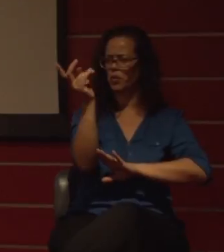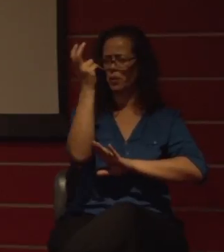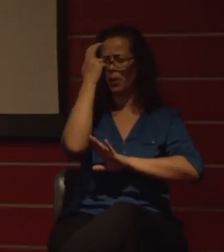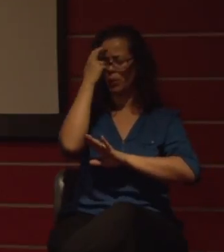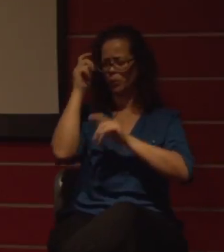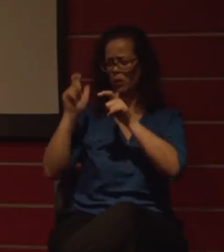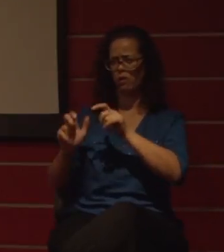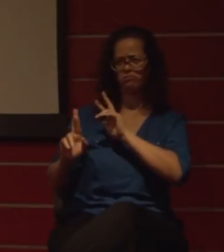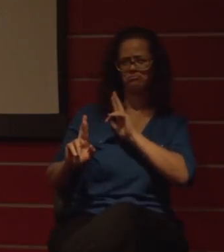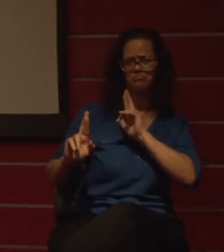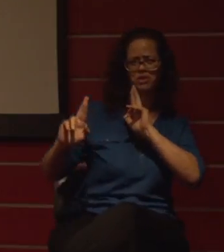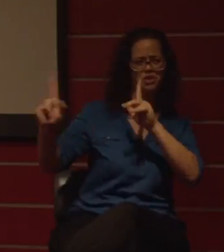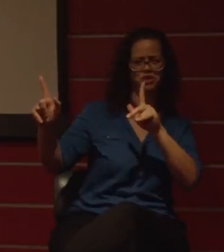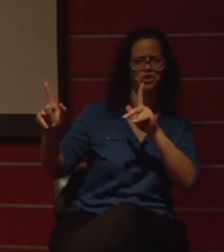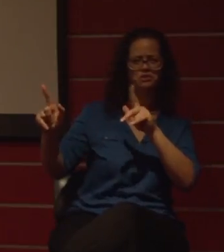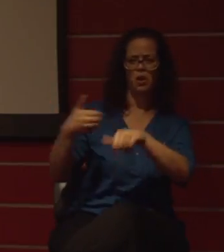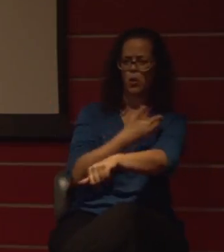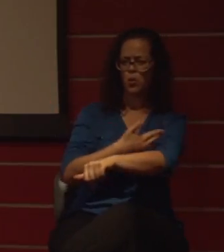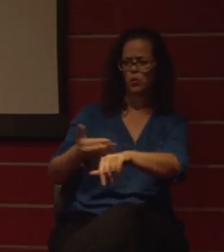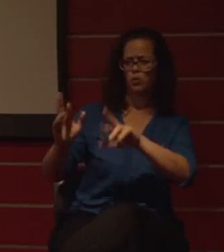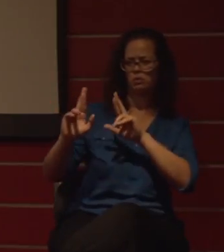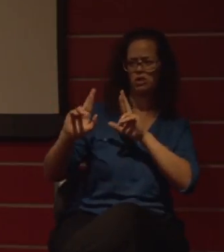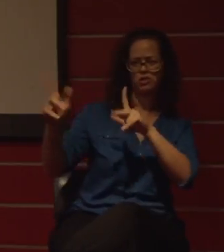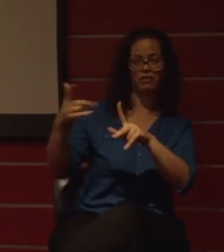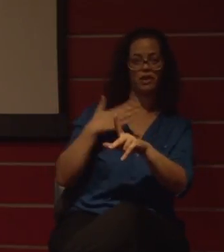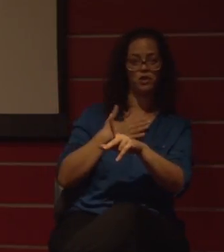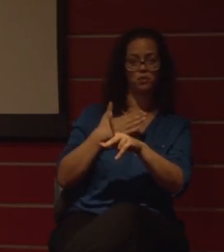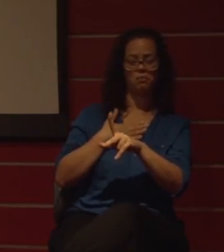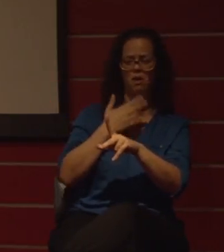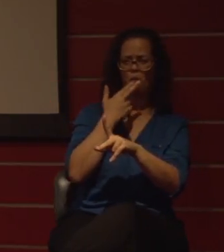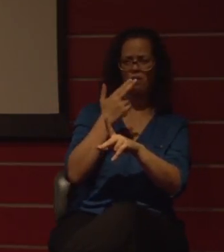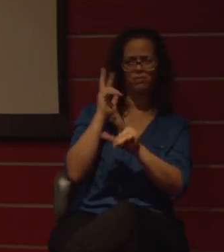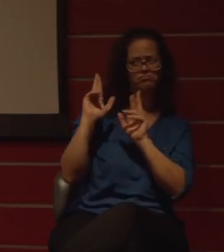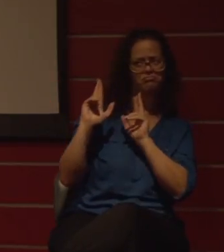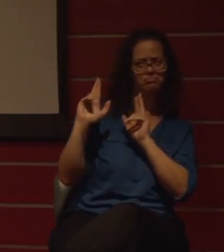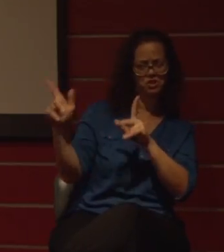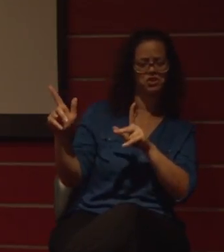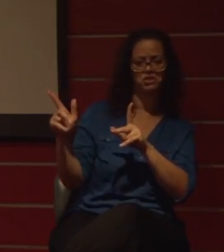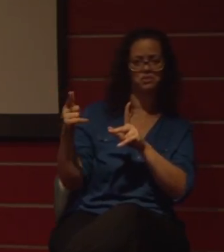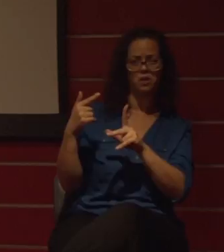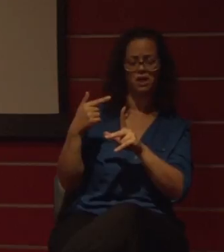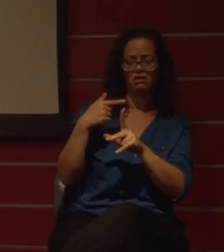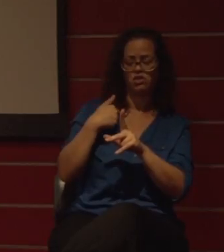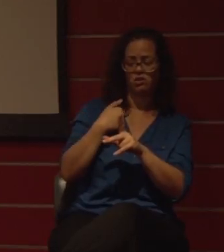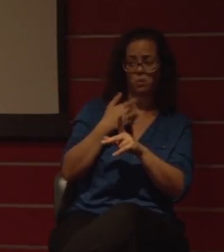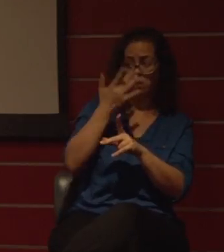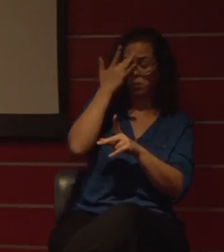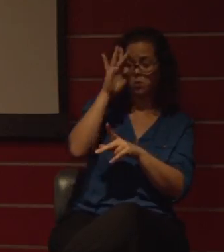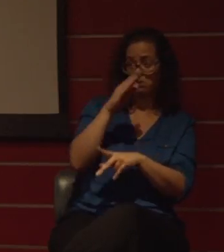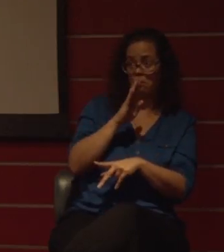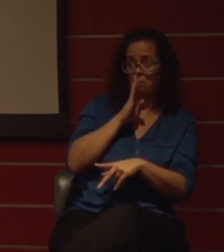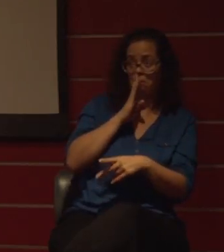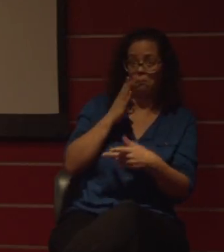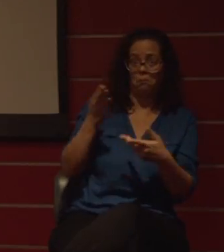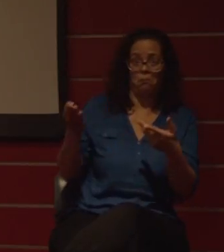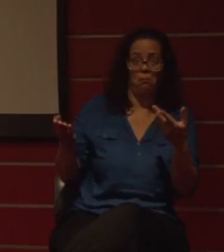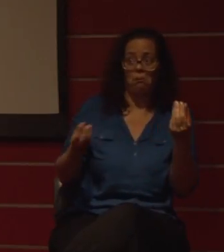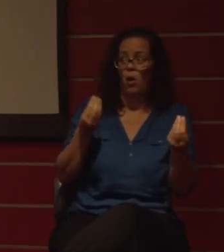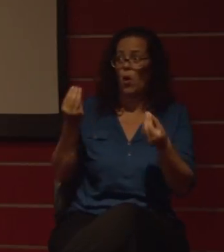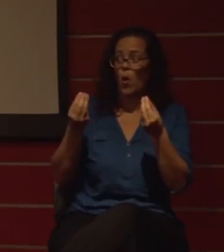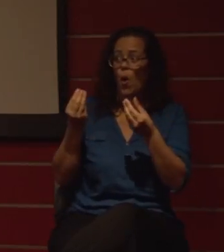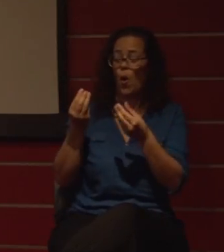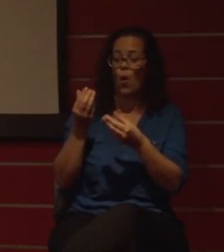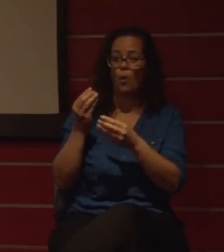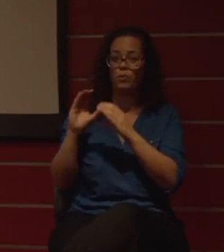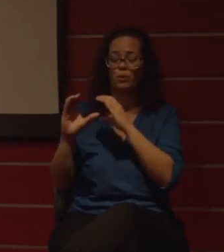tua né num universo que é completamente diferente do teu numa língua você não fala né E você ter que se